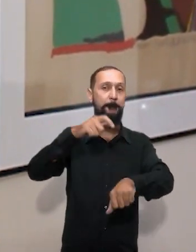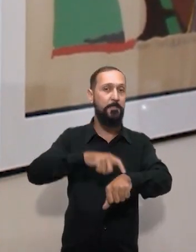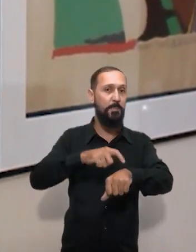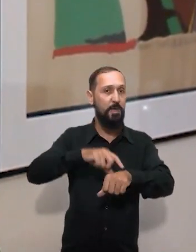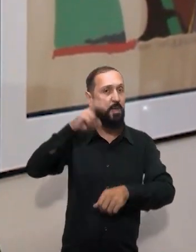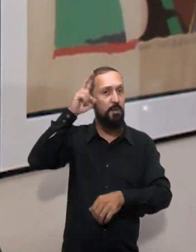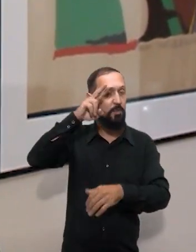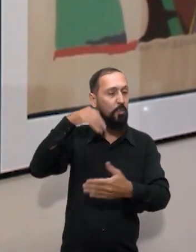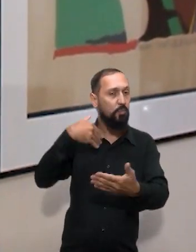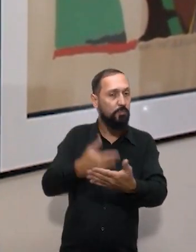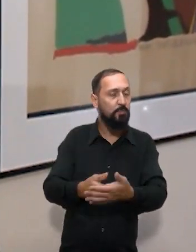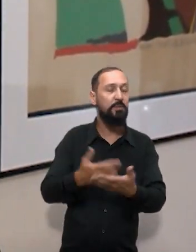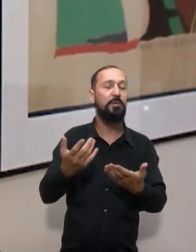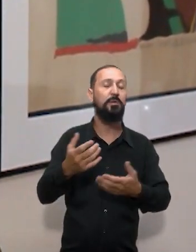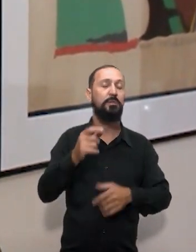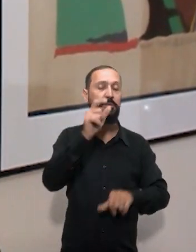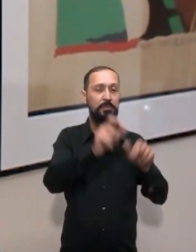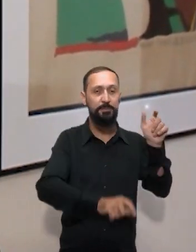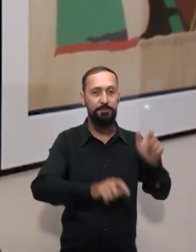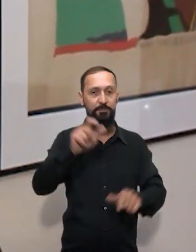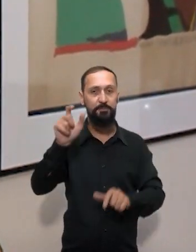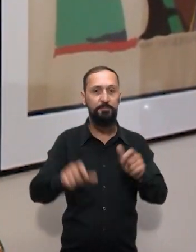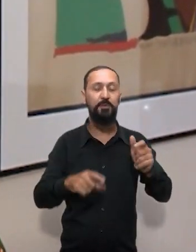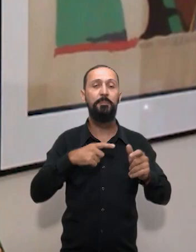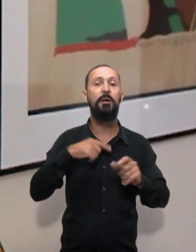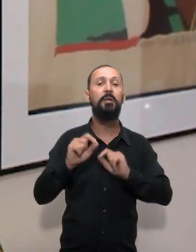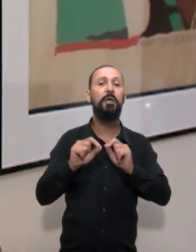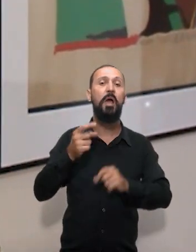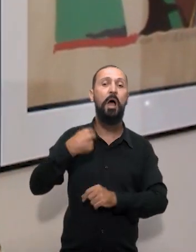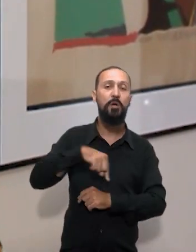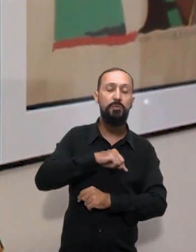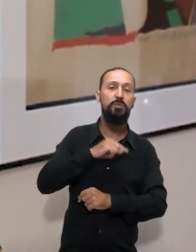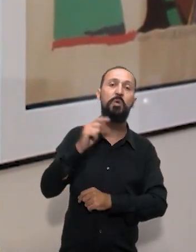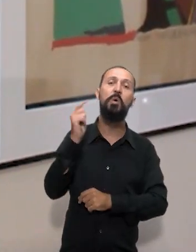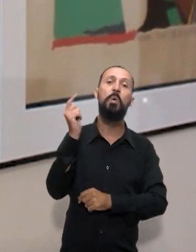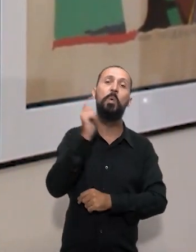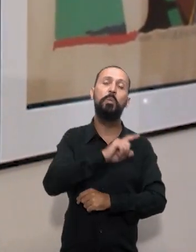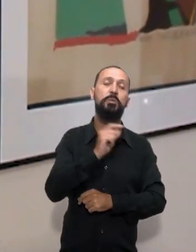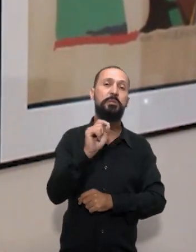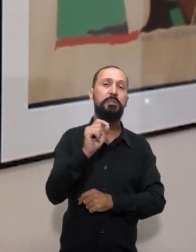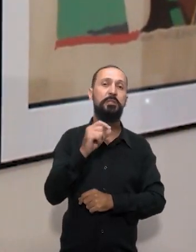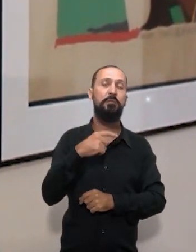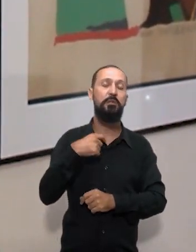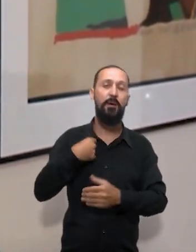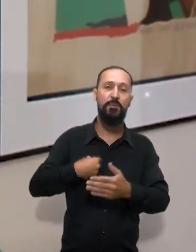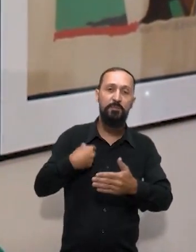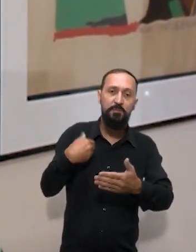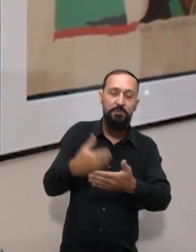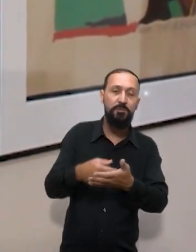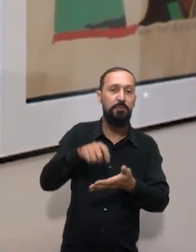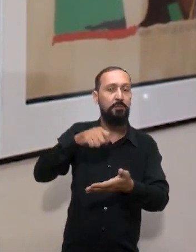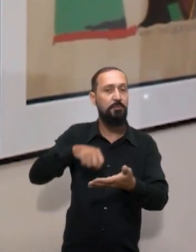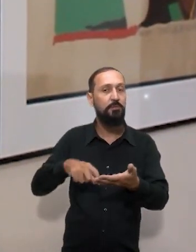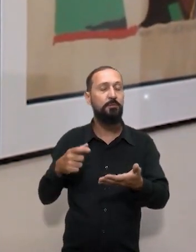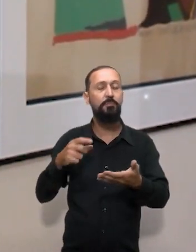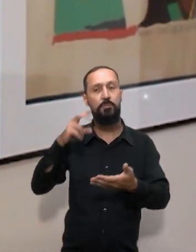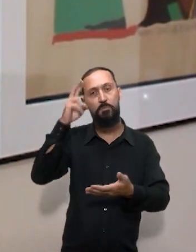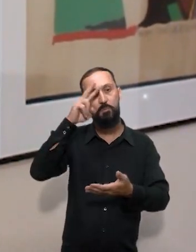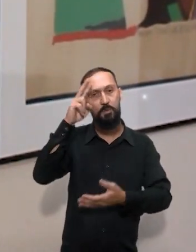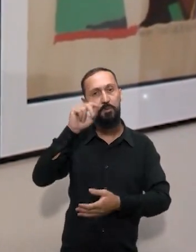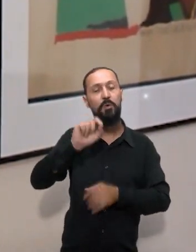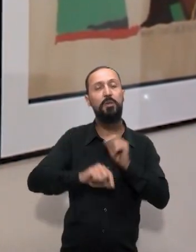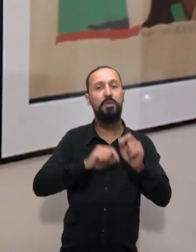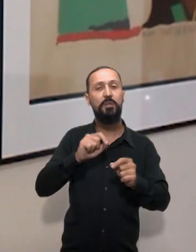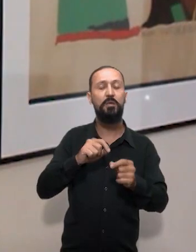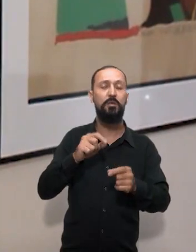a este momento histórico, a essas pessoas, para que a gente possa trilhar e escrever, né,